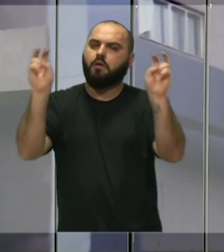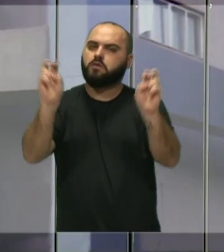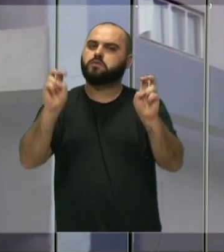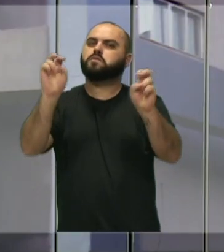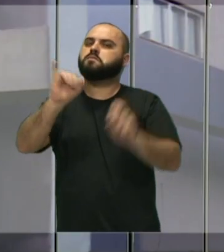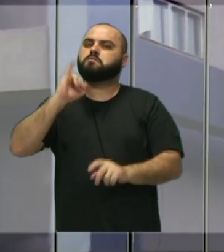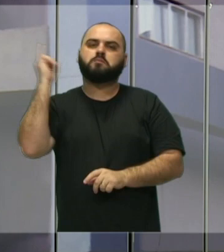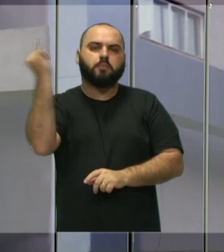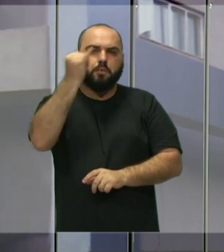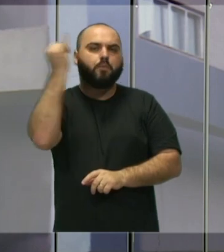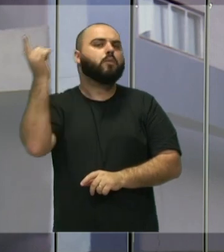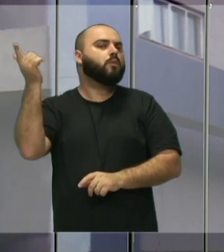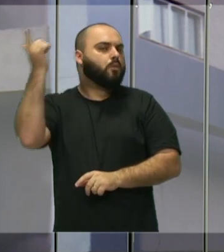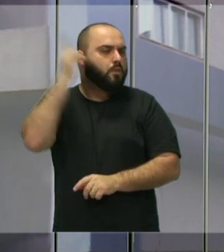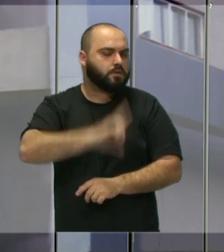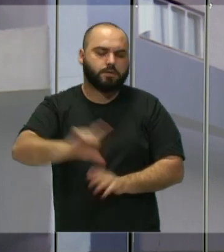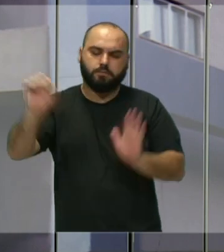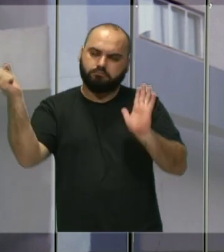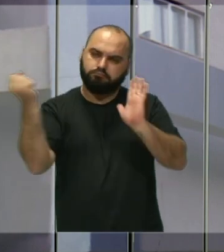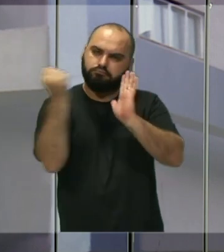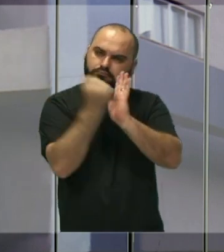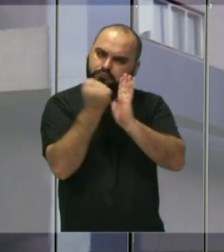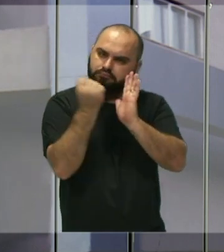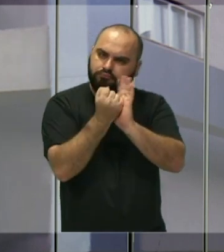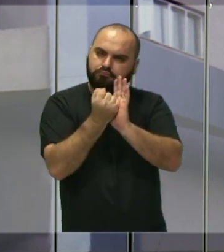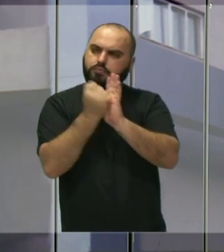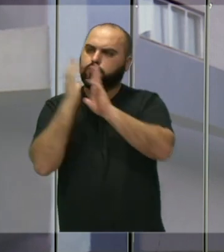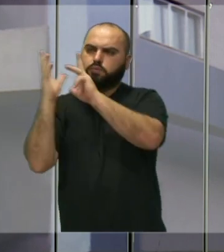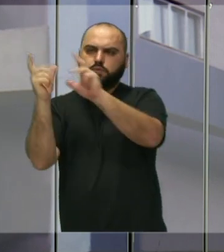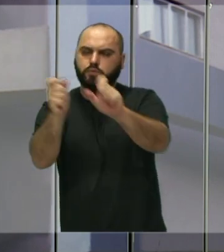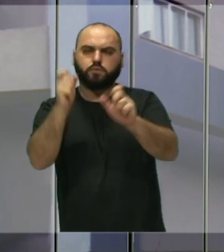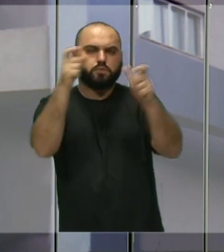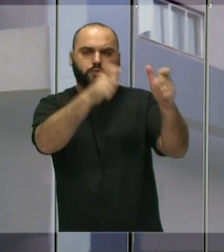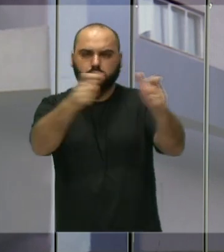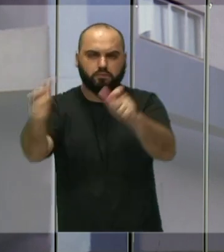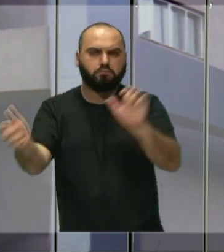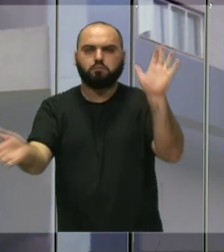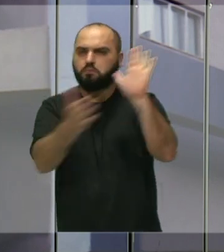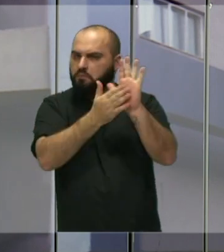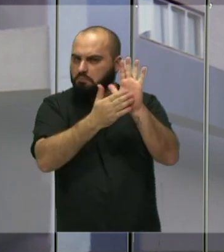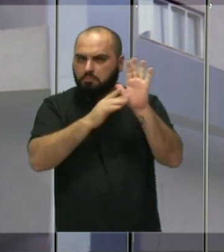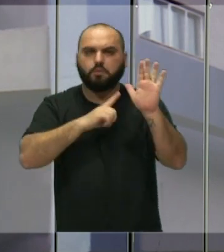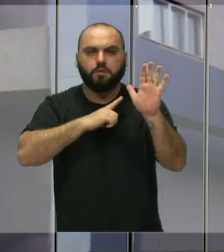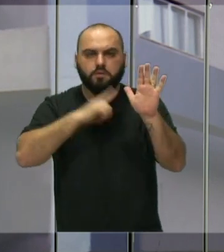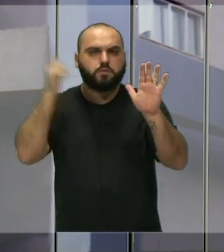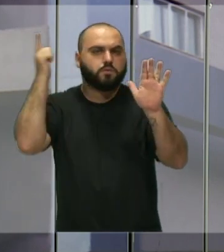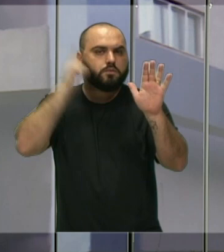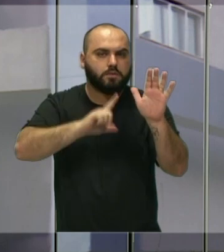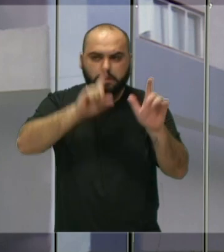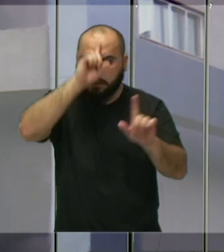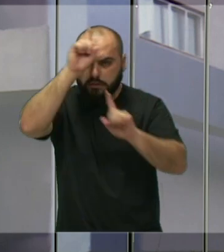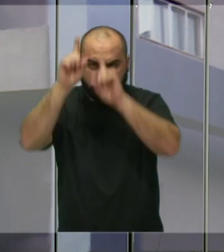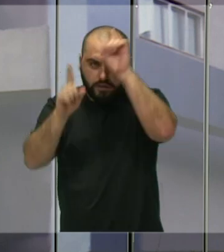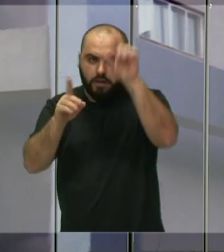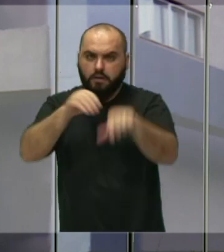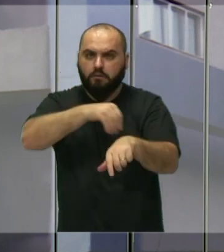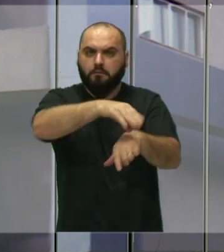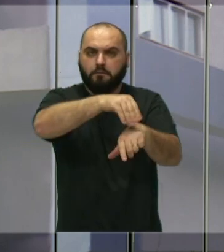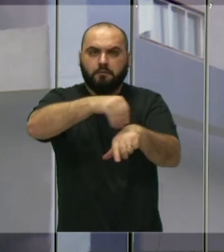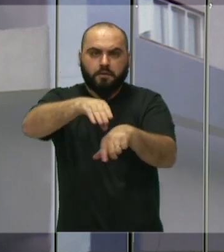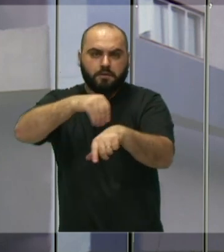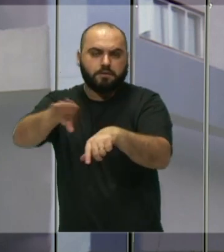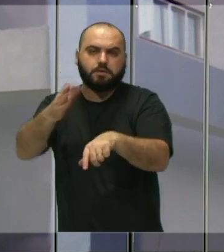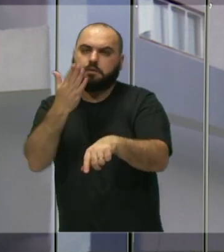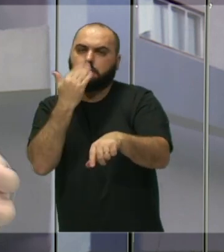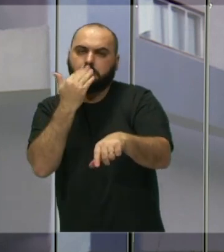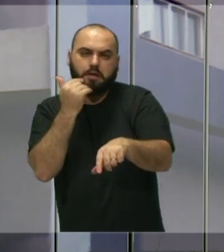podemos, através desse selo, dessa certificação dos estabelecimentos que venham se propor a essa ideia de oferecer a refeição a um